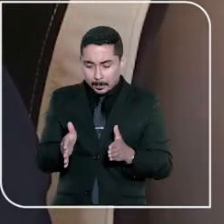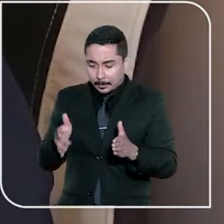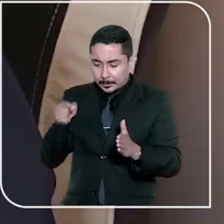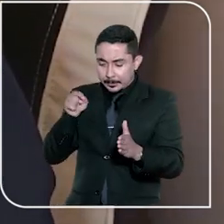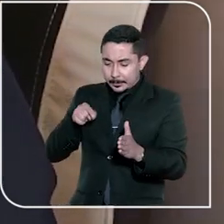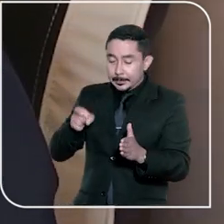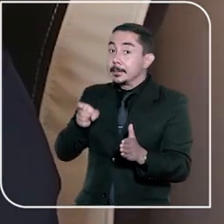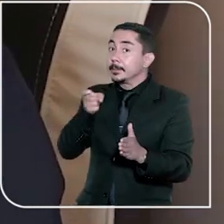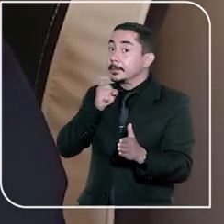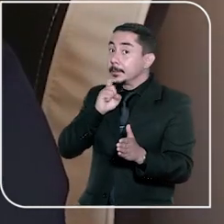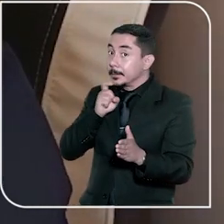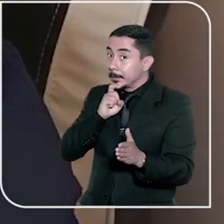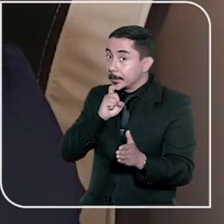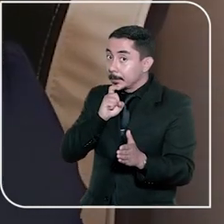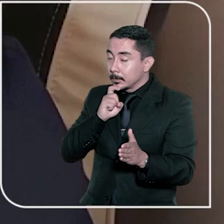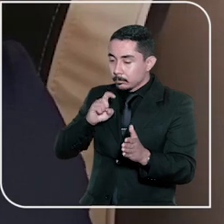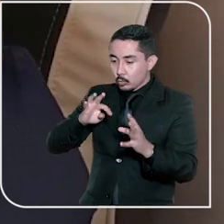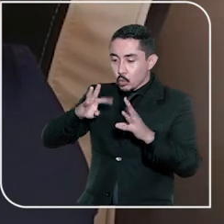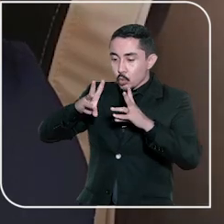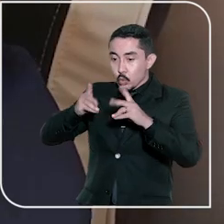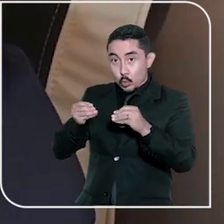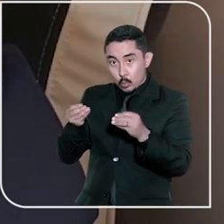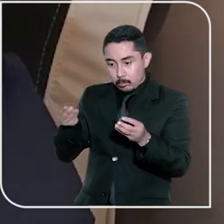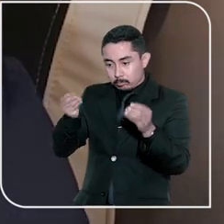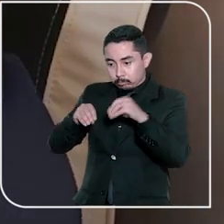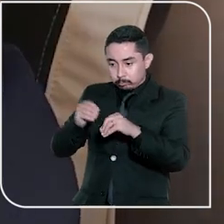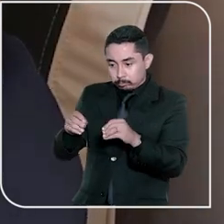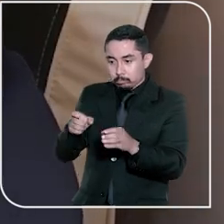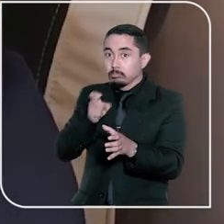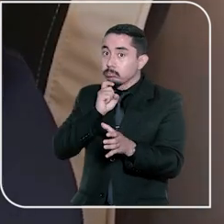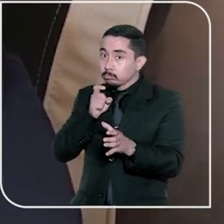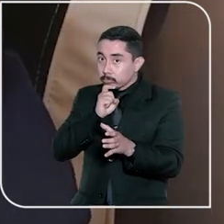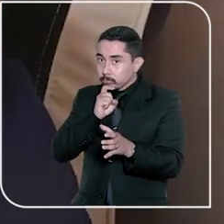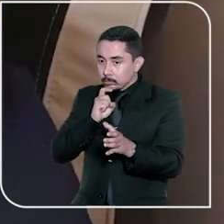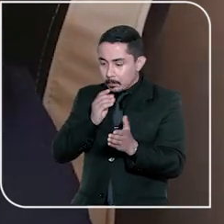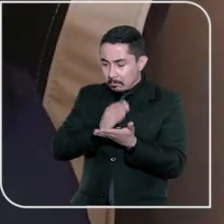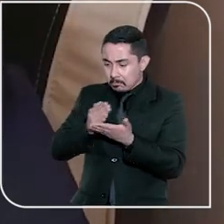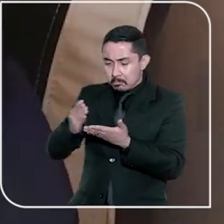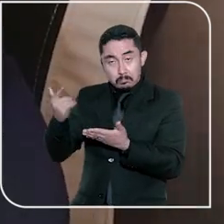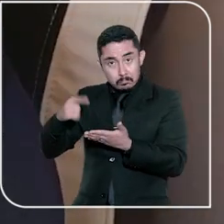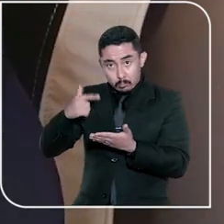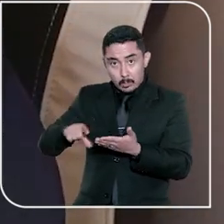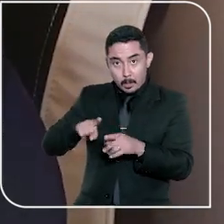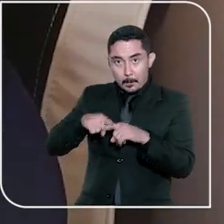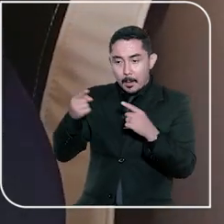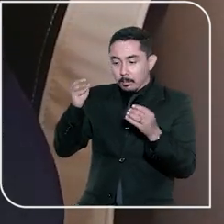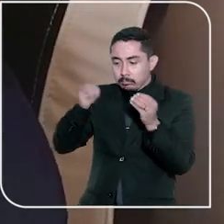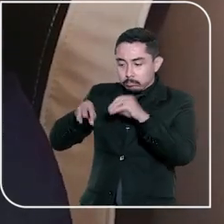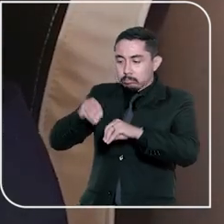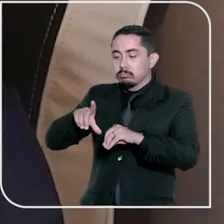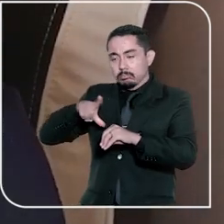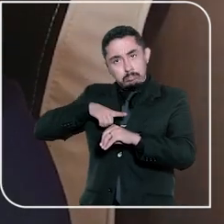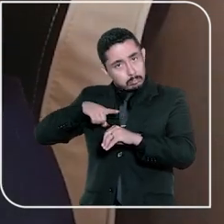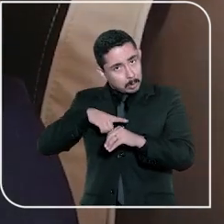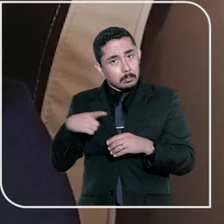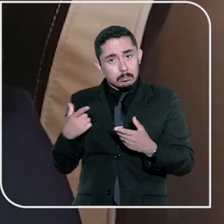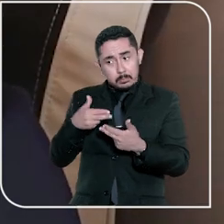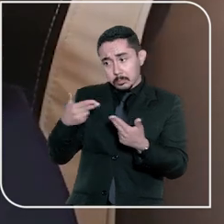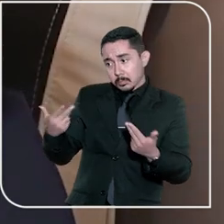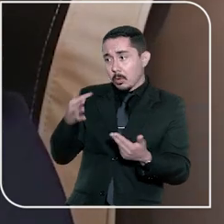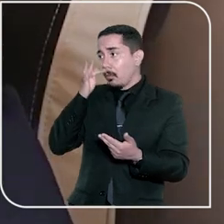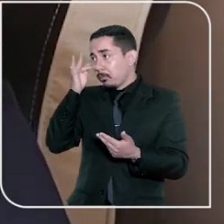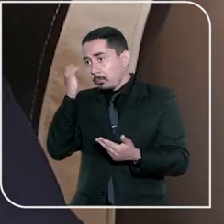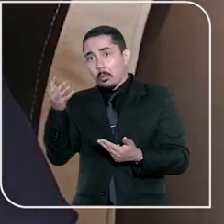gelo do recipiente que nós temos ali um todo um conjunto que não está dividido mas ali dentro ainda